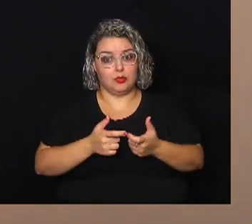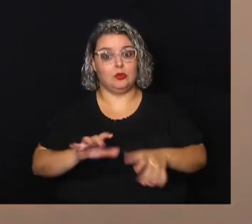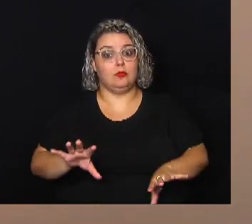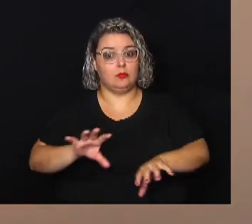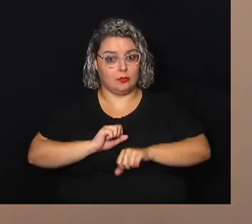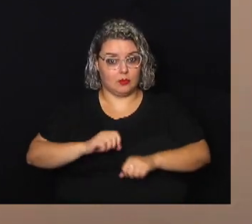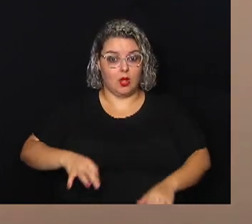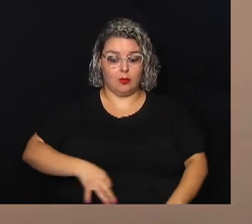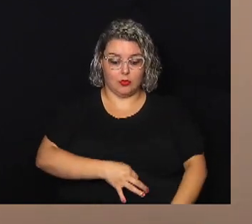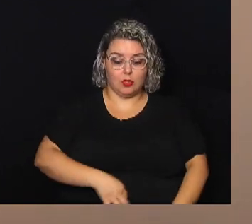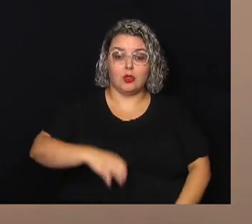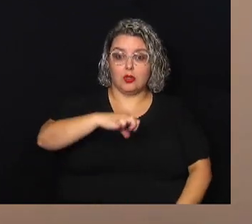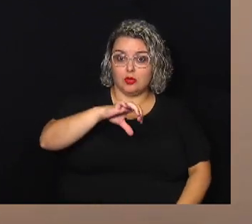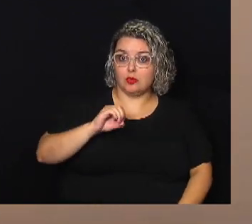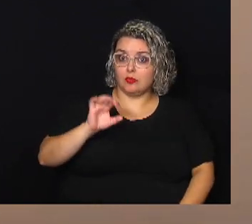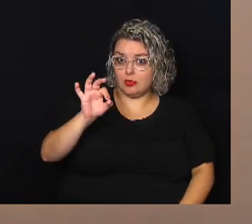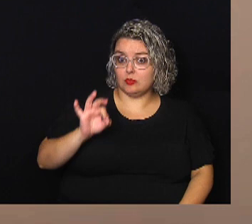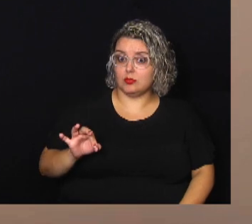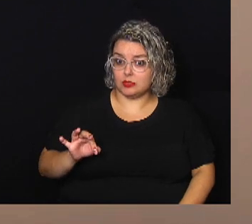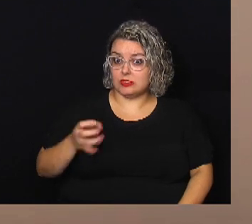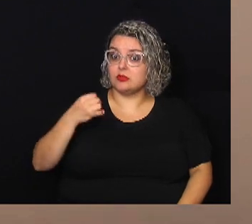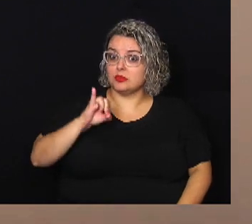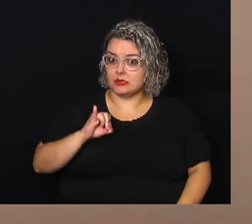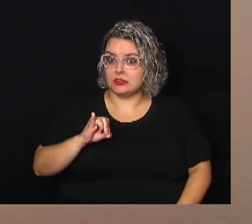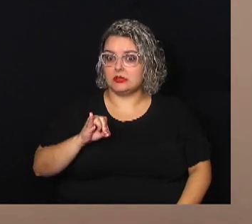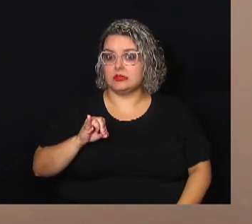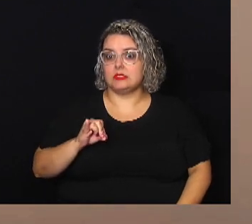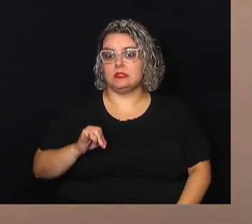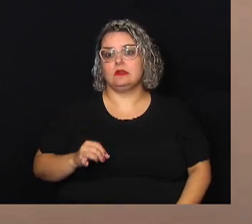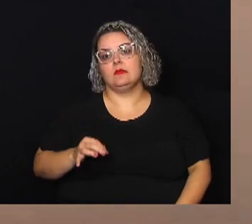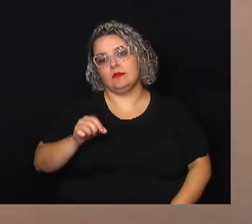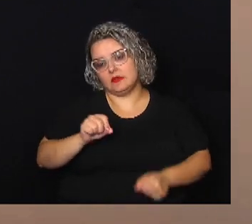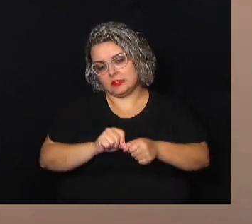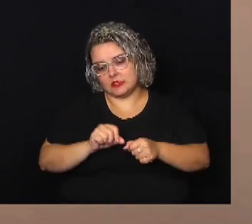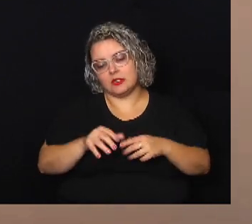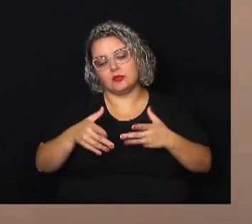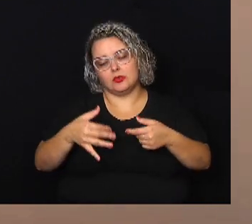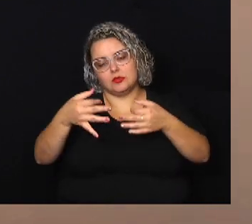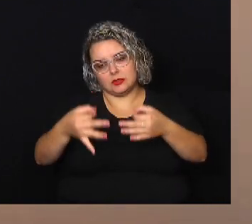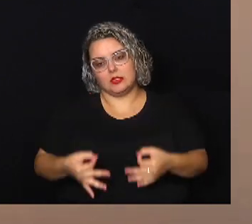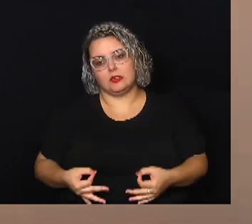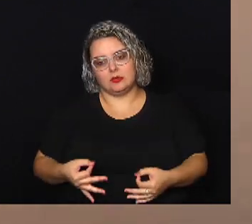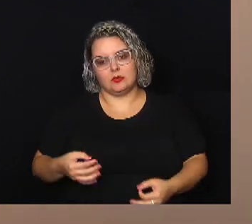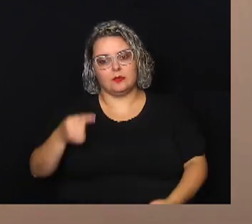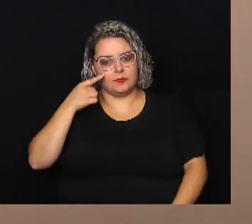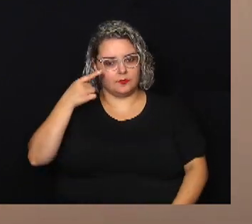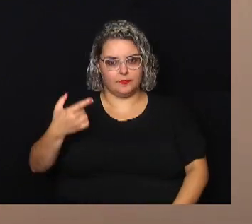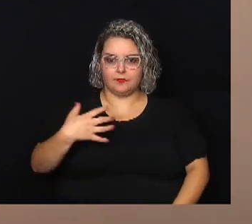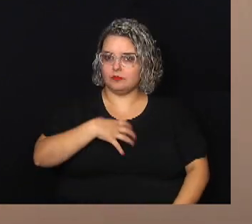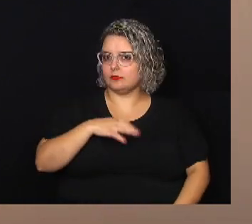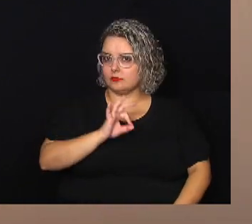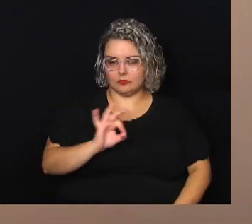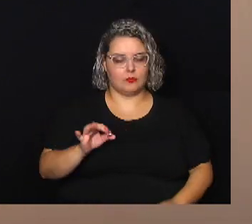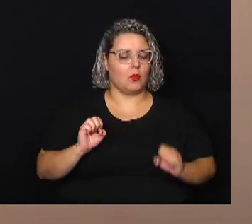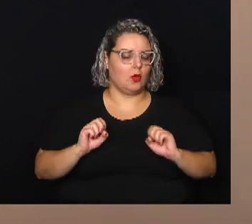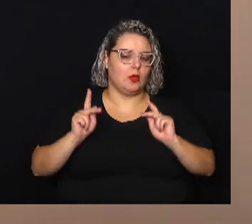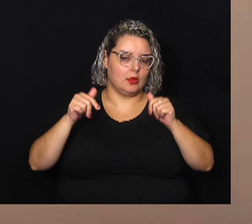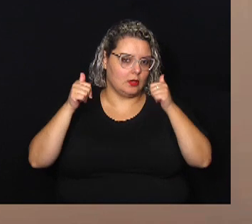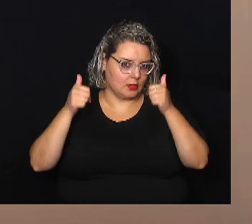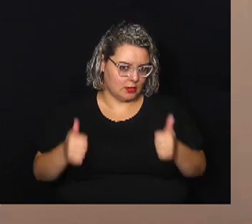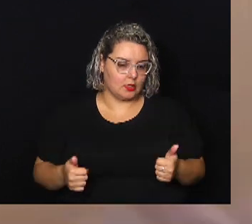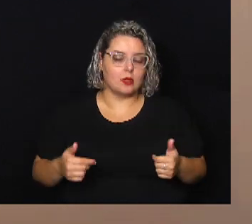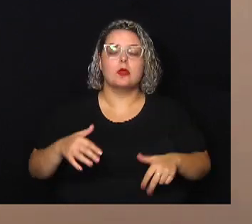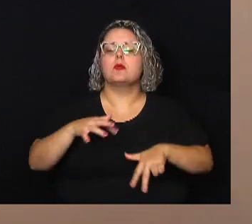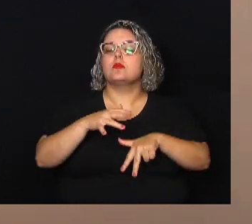até 90% dos casos. O ideal é que a gente tenha aquele paciente sem sintomas, ok? O paciente